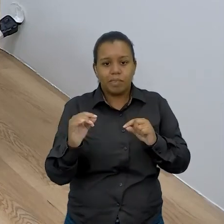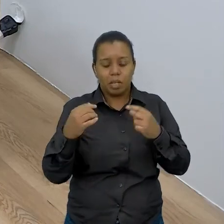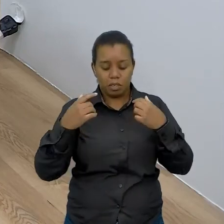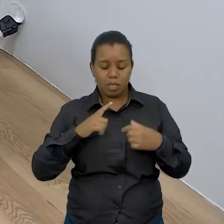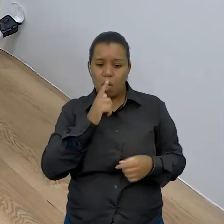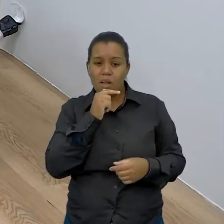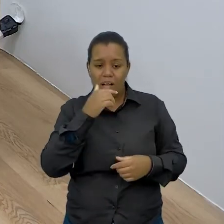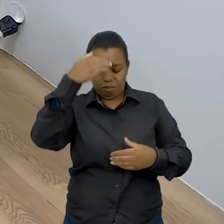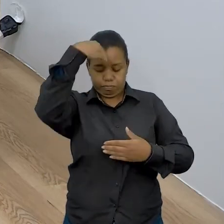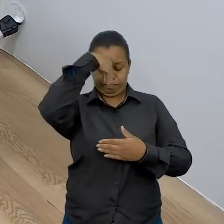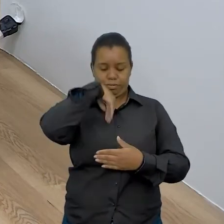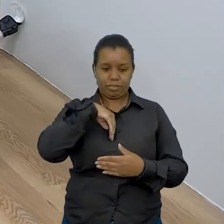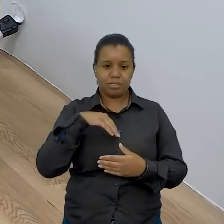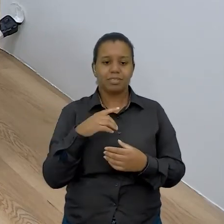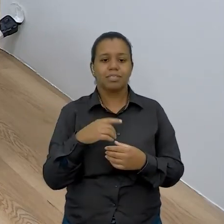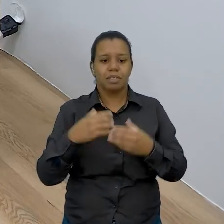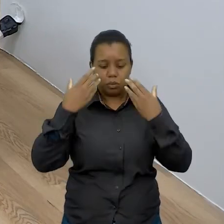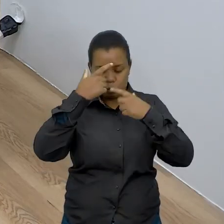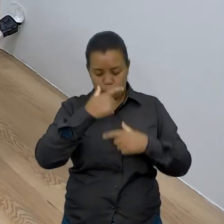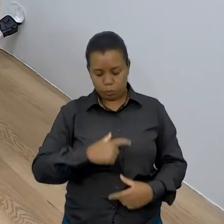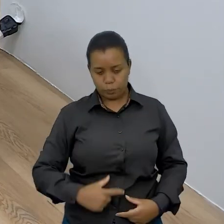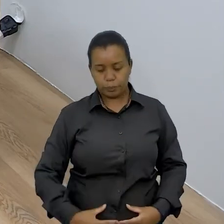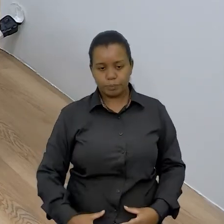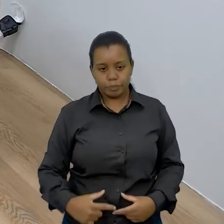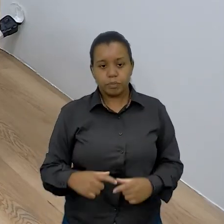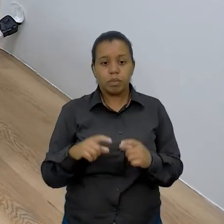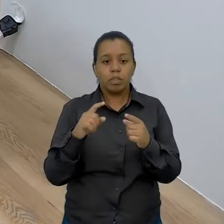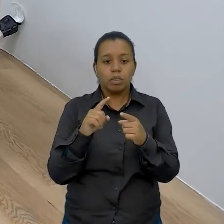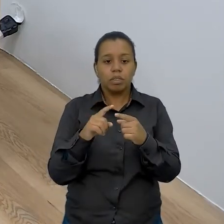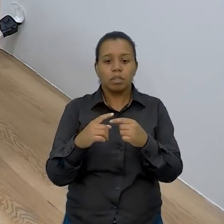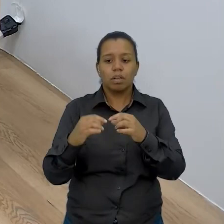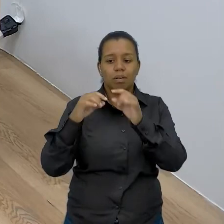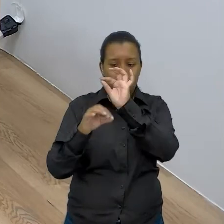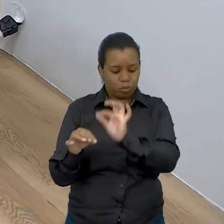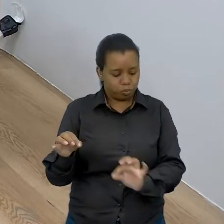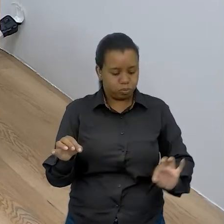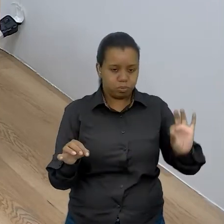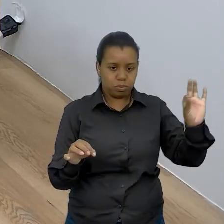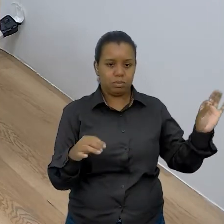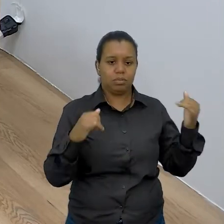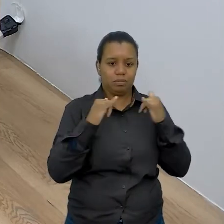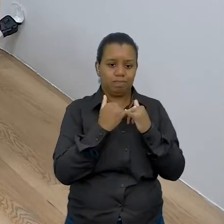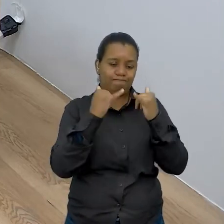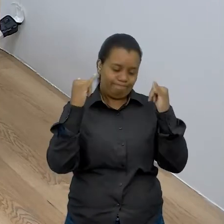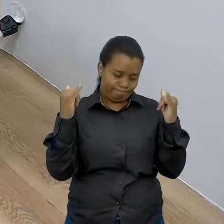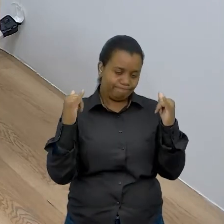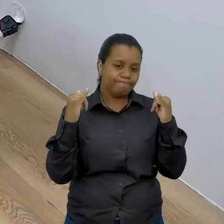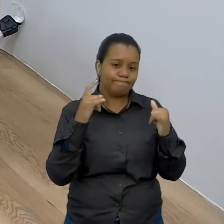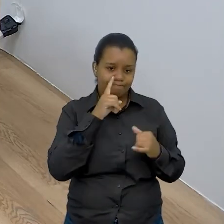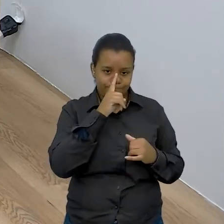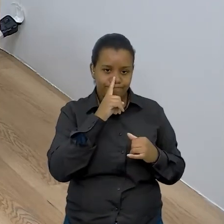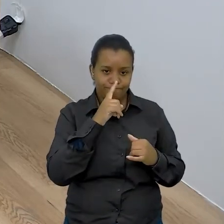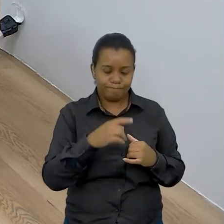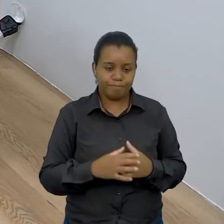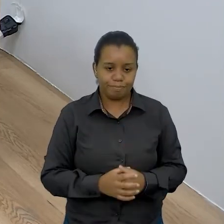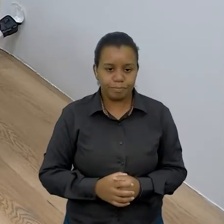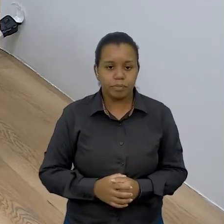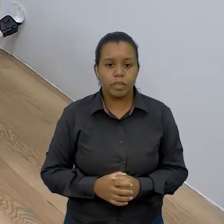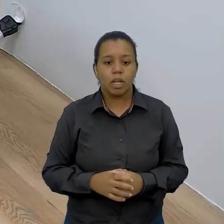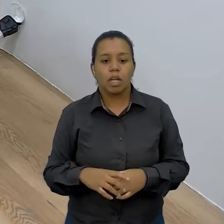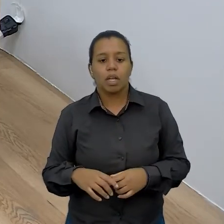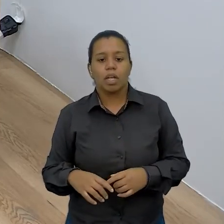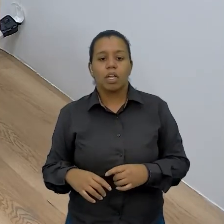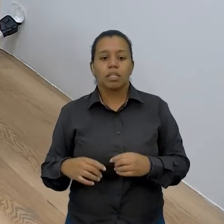né? E a água, ele é um bom condutor, assim como os fios da instalação. Então, se por acaso algum equipamento está com fuga de corrente,